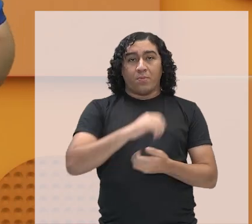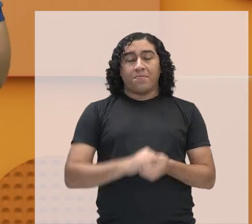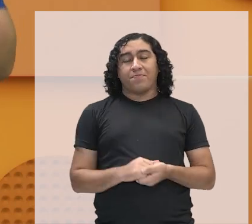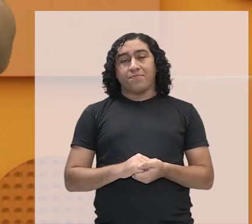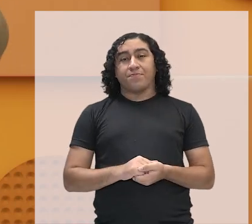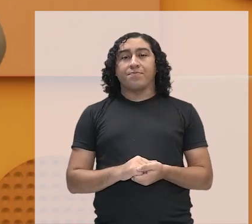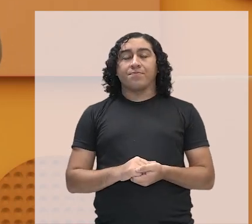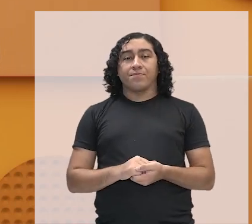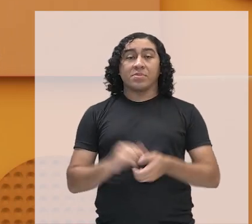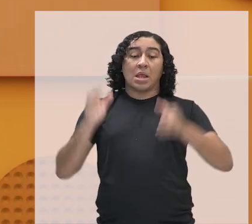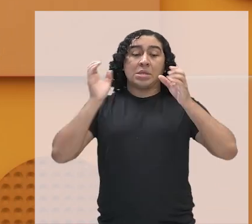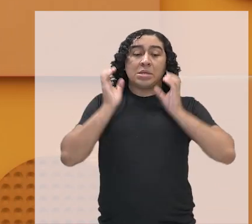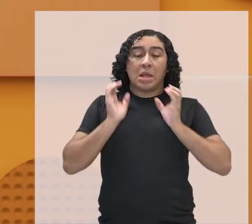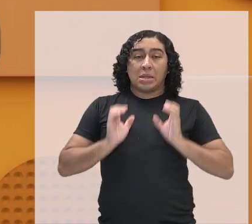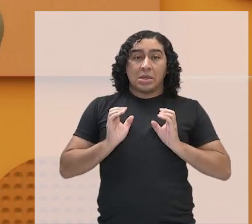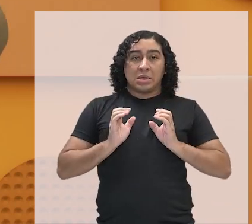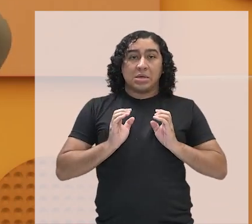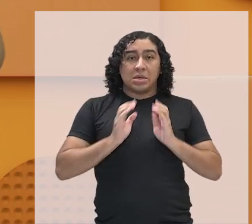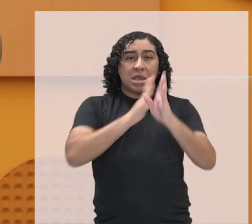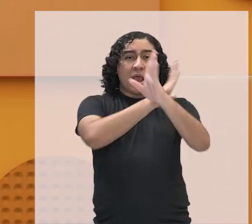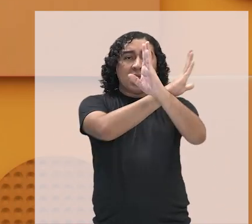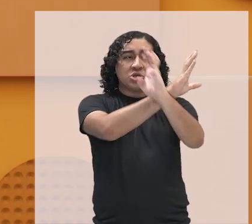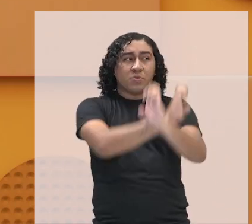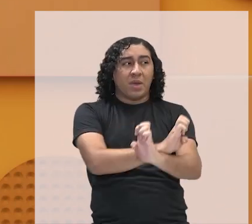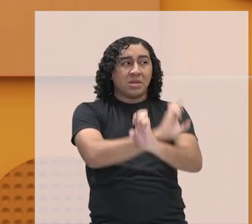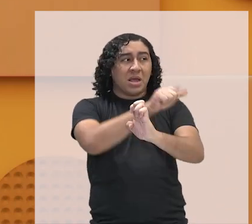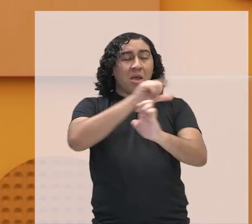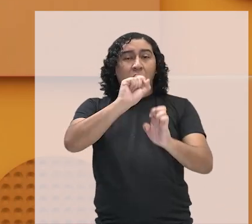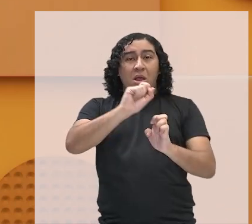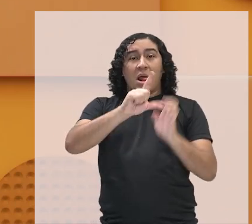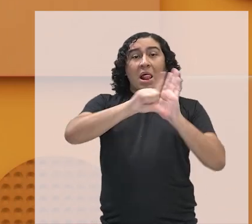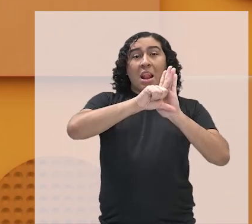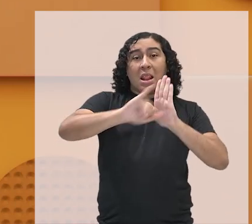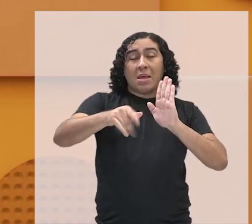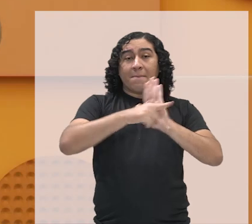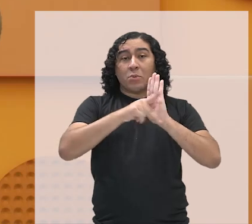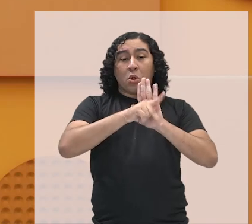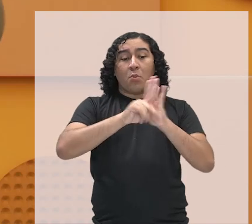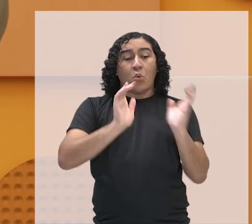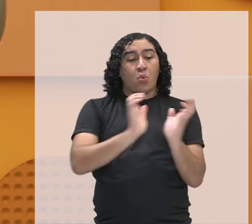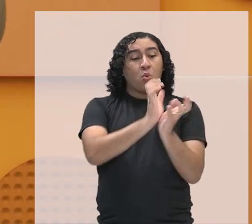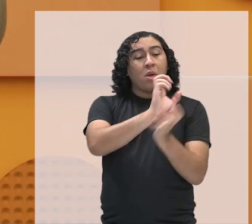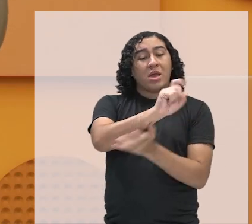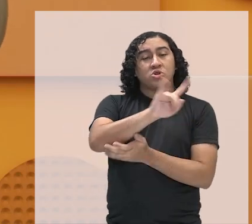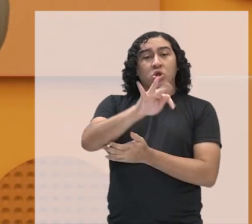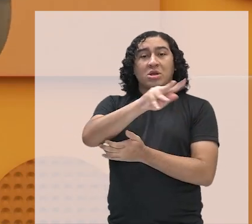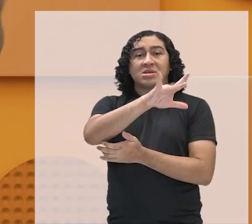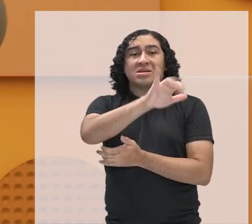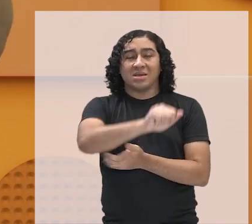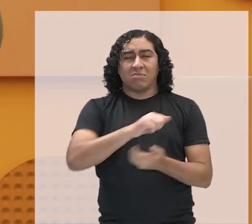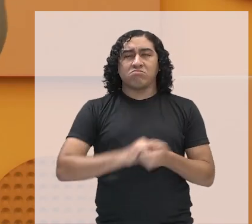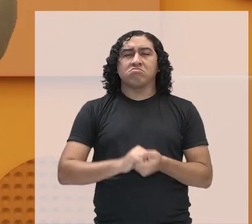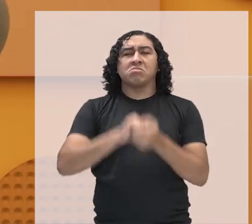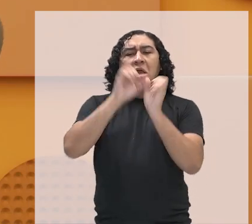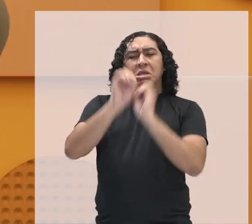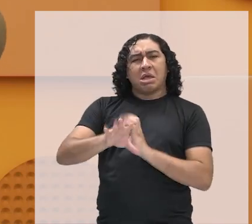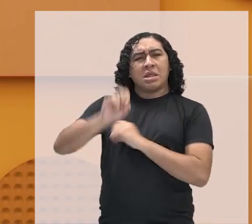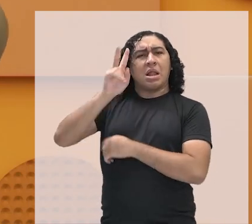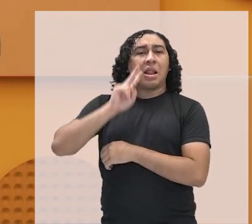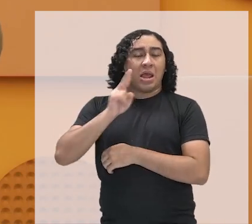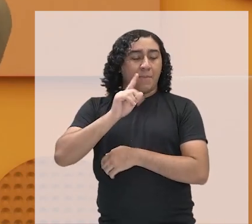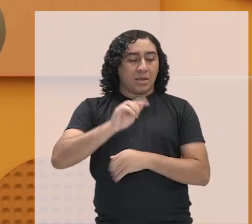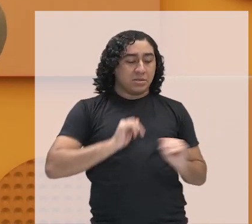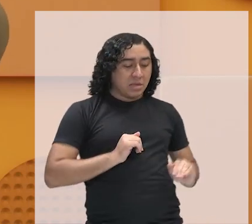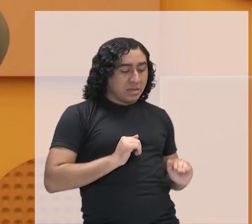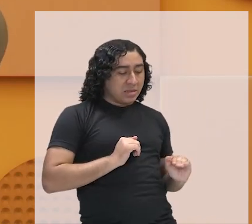aí ligada ao Esparta, era um direito assegurado pela aristocracia. Educação, lembra, desde crianças são